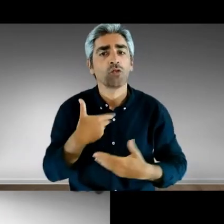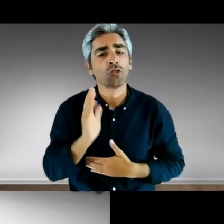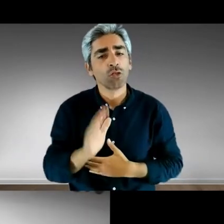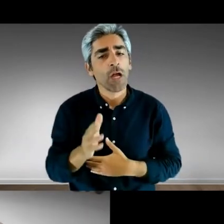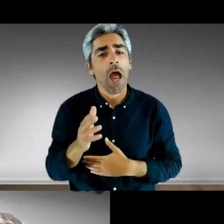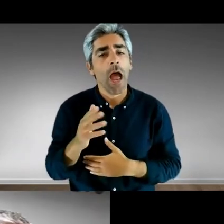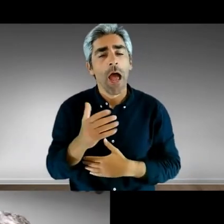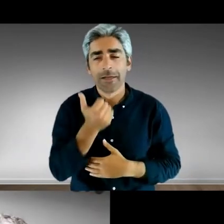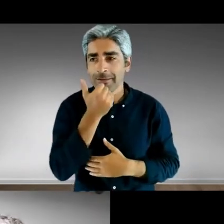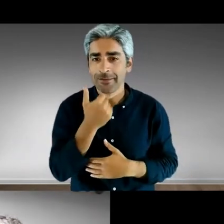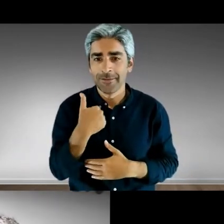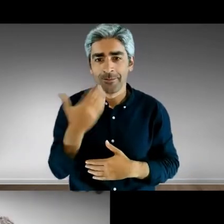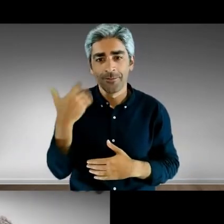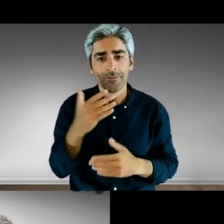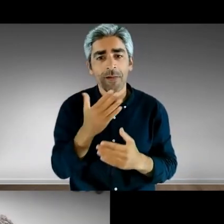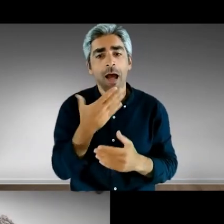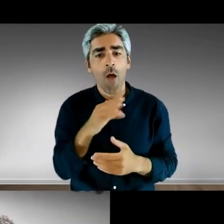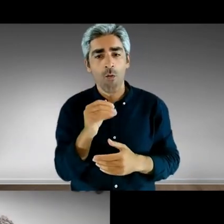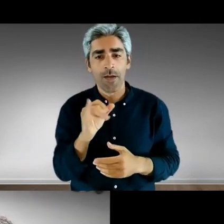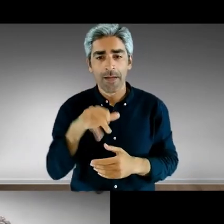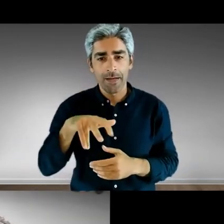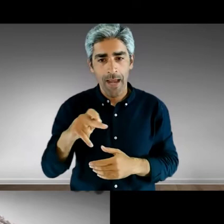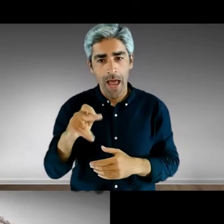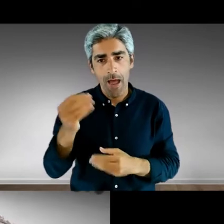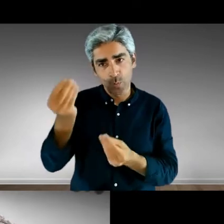ser aluno no INA e ter dado depois formação.